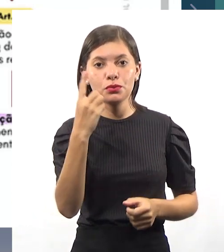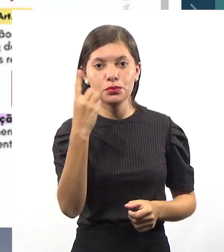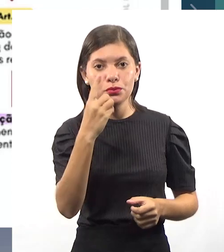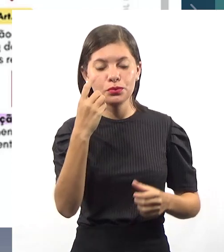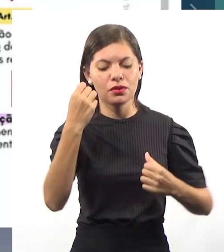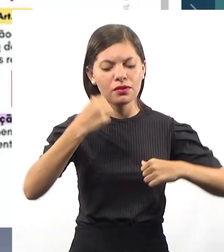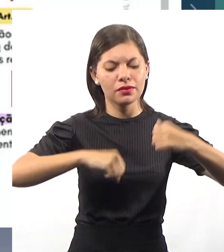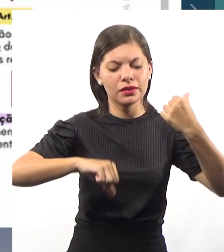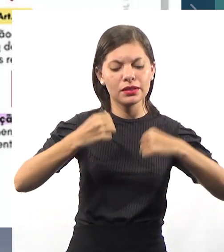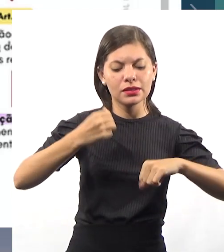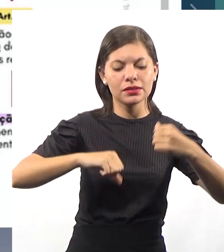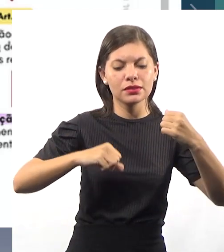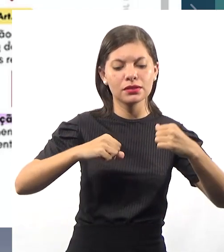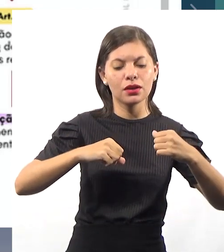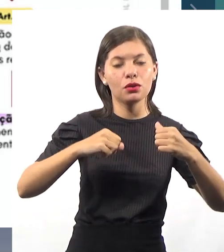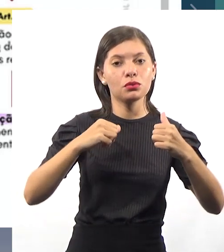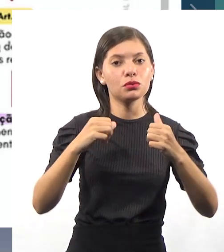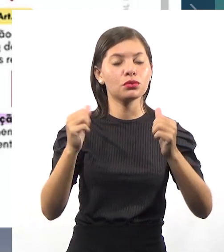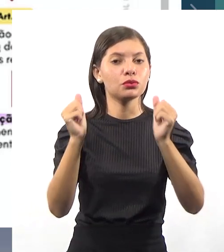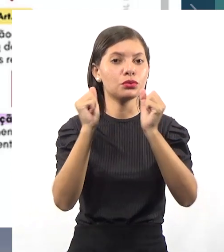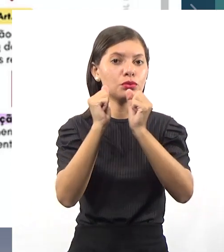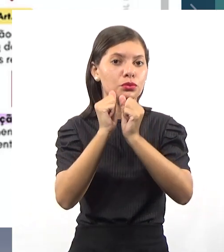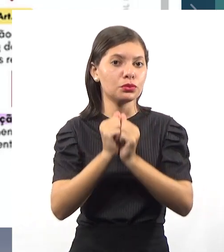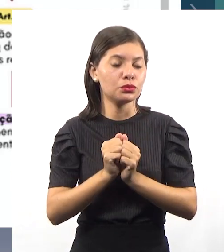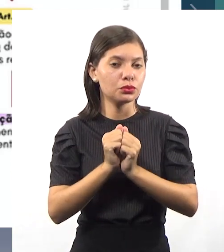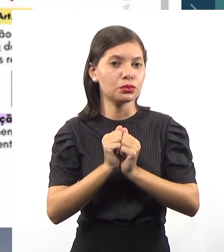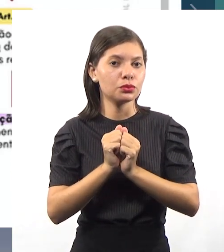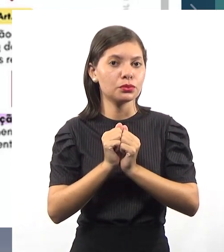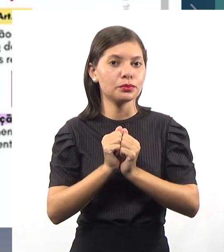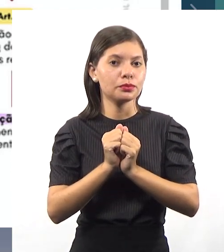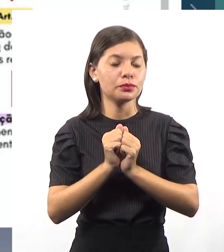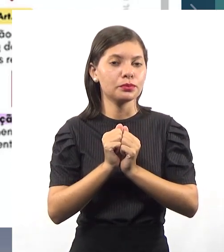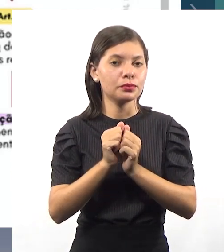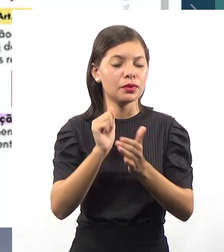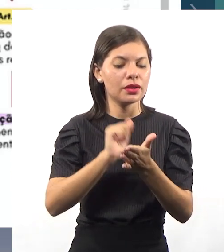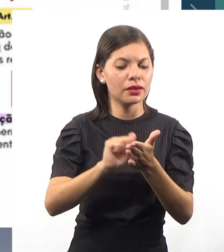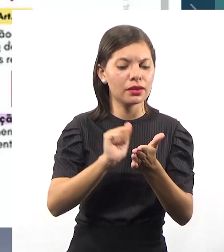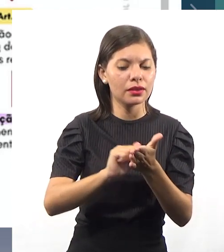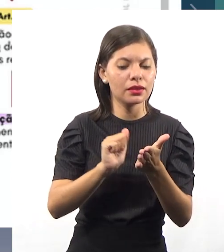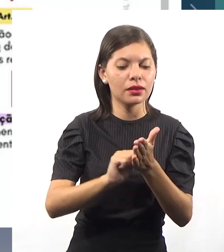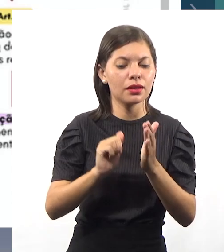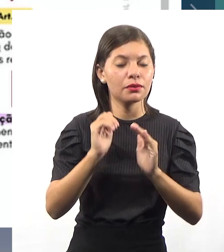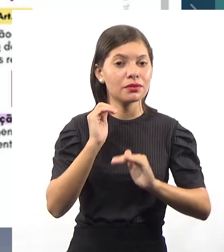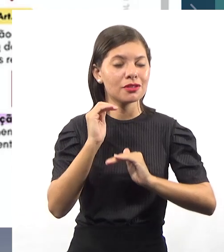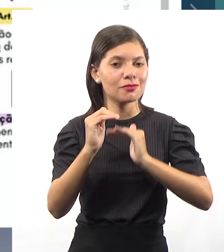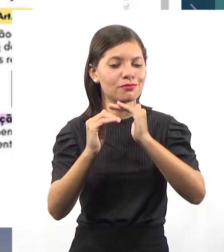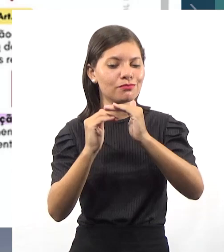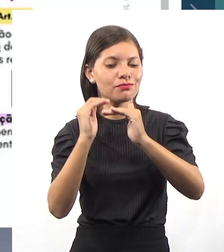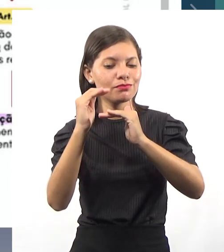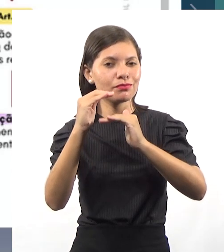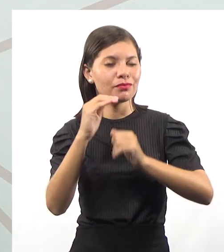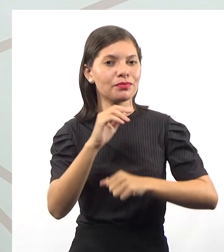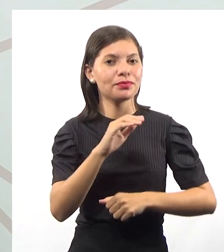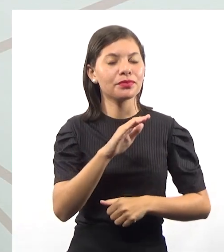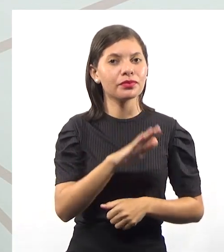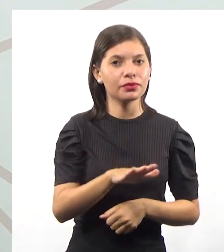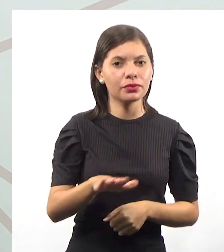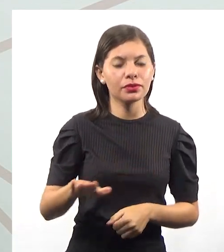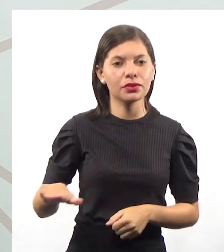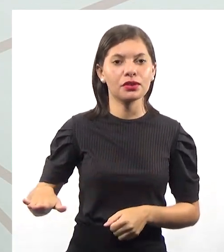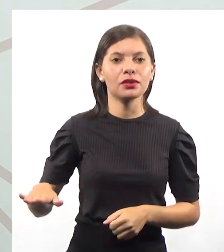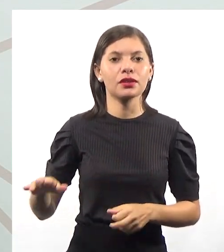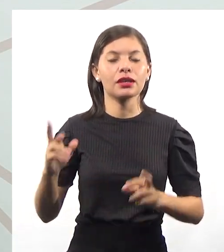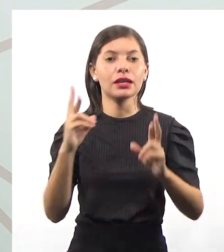avaliação mediante acompanhamento e registro do desenvolvimento das crianças. Gente, aqui nós temos uma relação